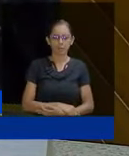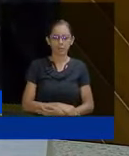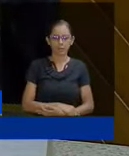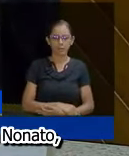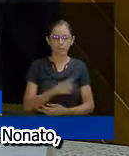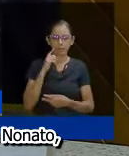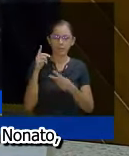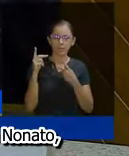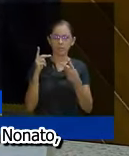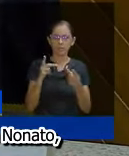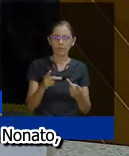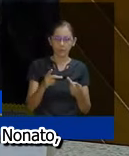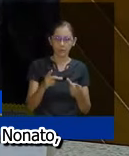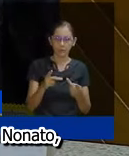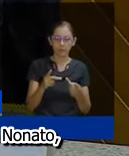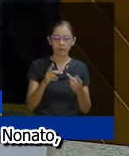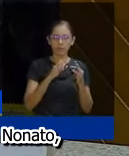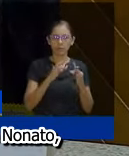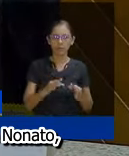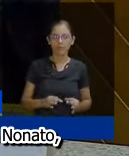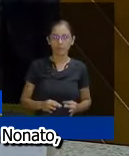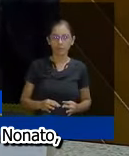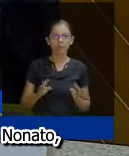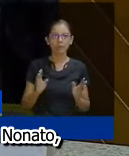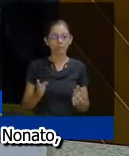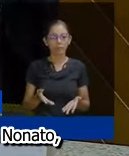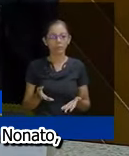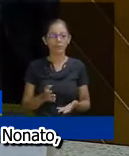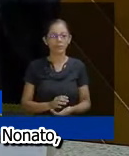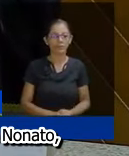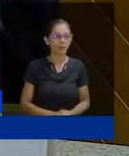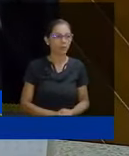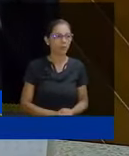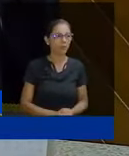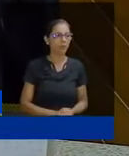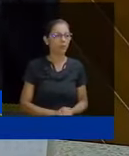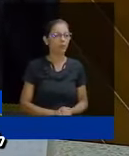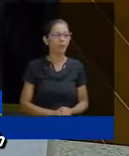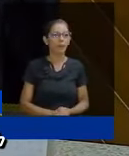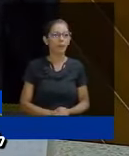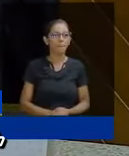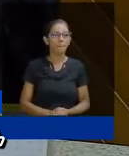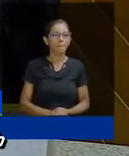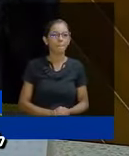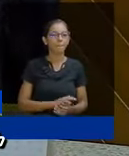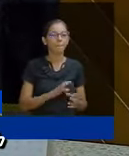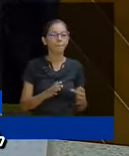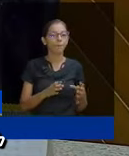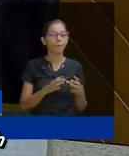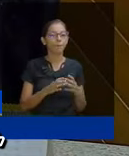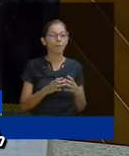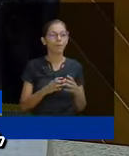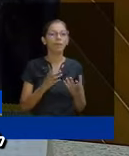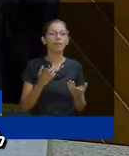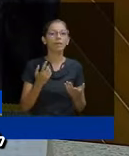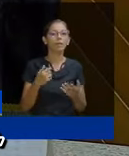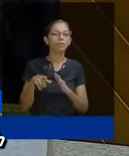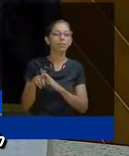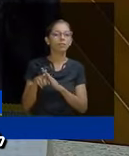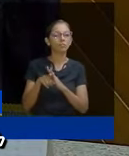visita técnica em loco, realizada pela engenheira Ivaneide da Paixão Nonato, técnico em saneamento Raimundo